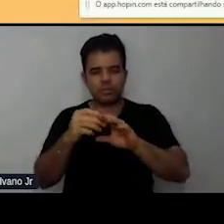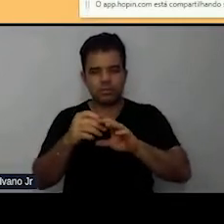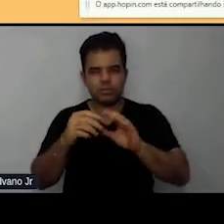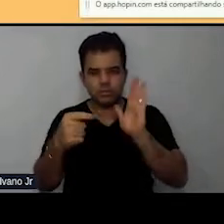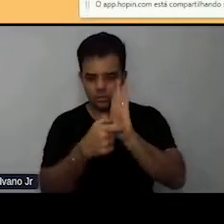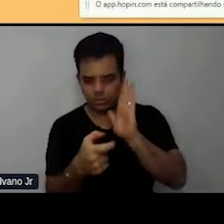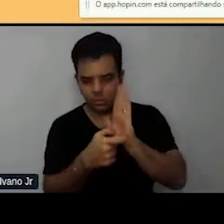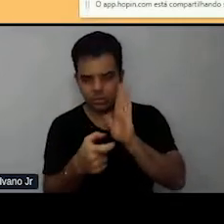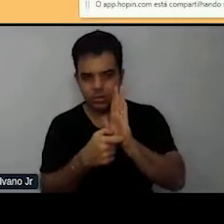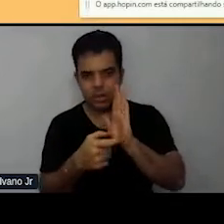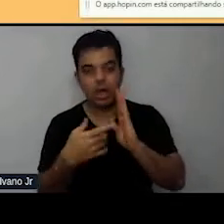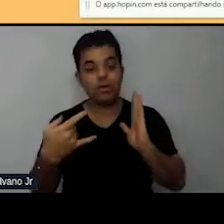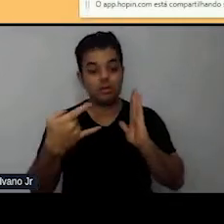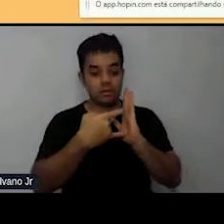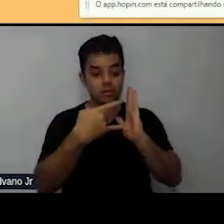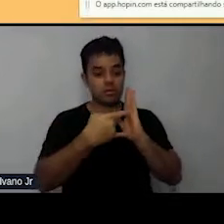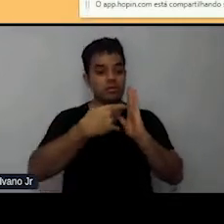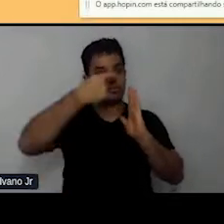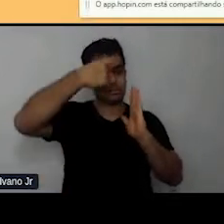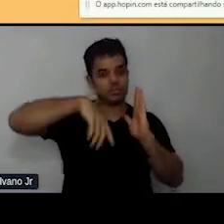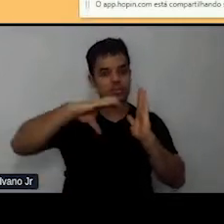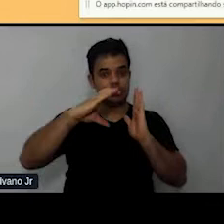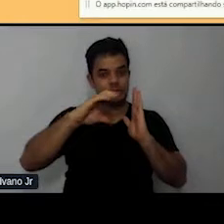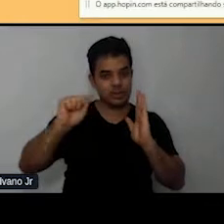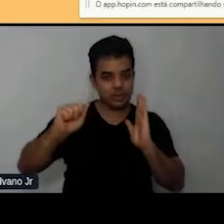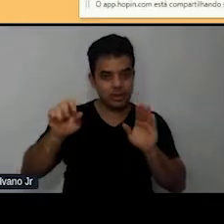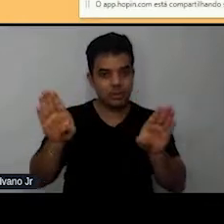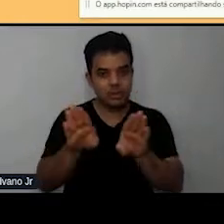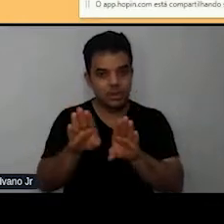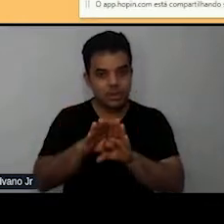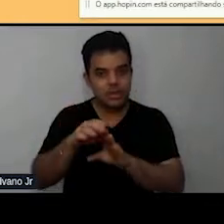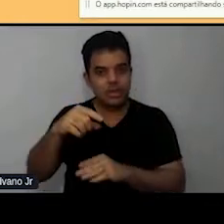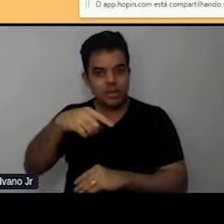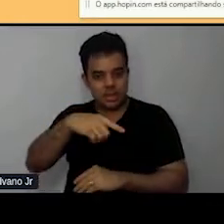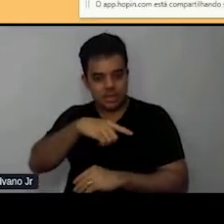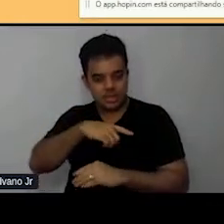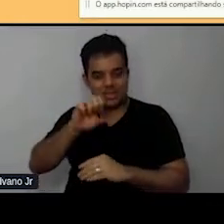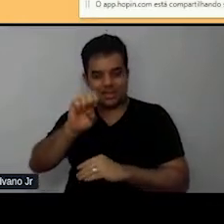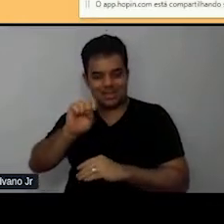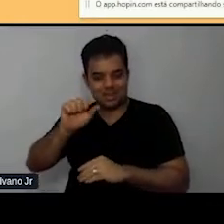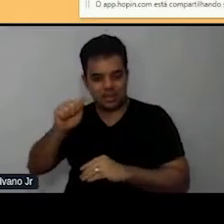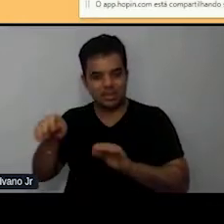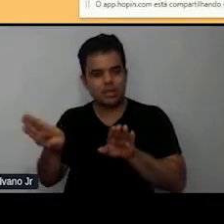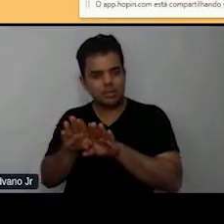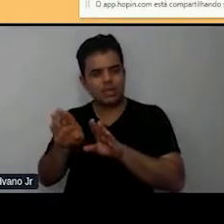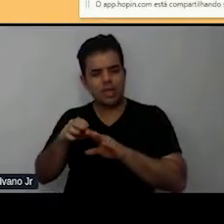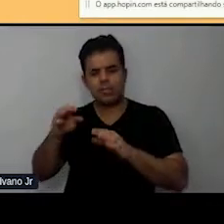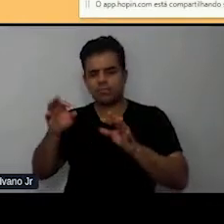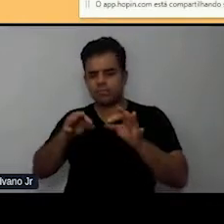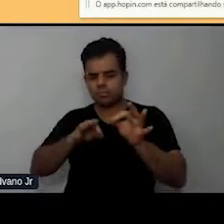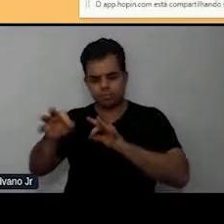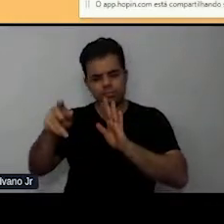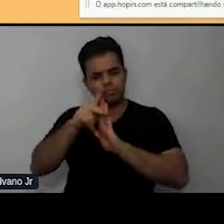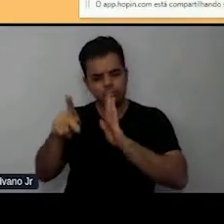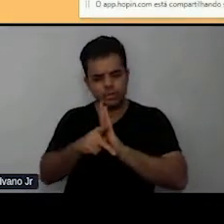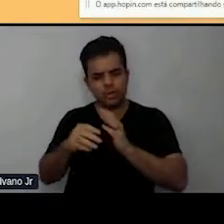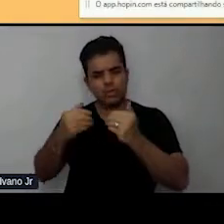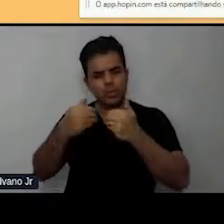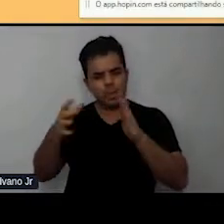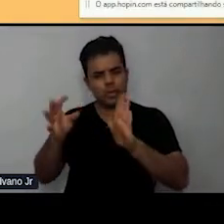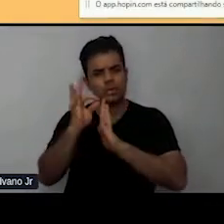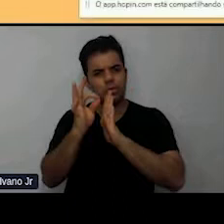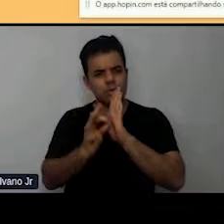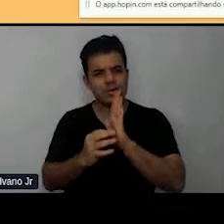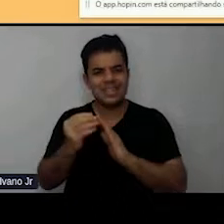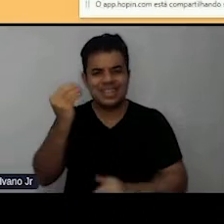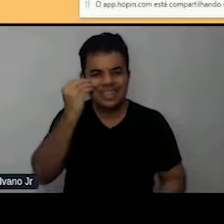na Americanas SA e tenho um projeto hoje open source, né, chamado DevTranslate. Só dando um alerta, eu vou tentar falar o